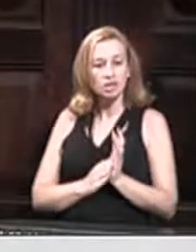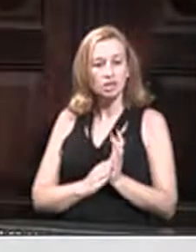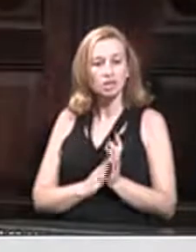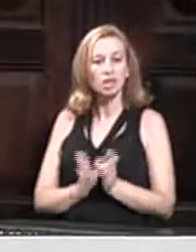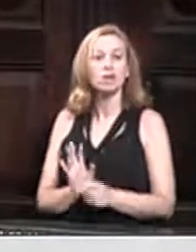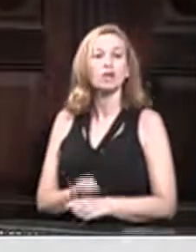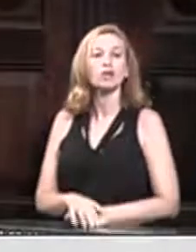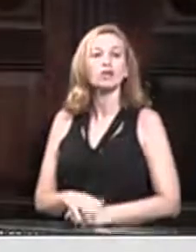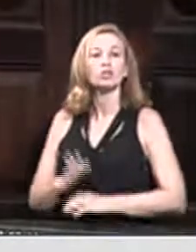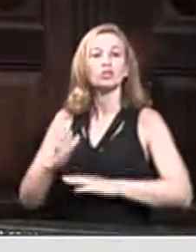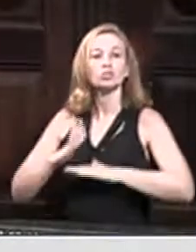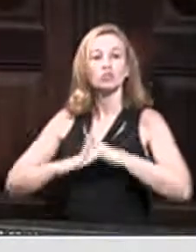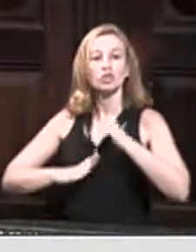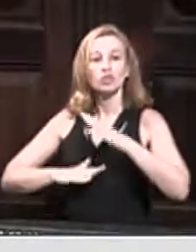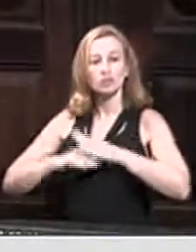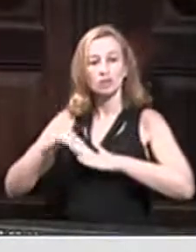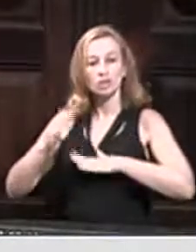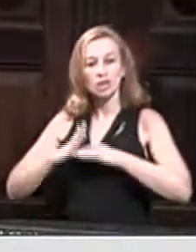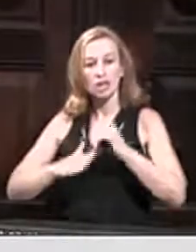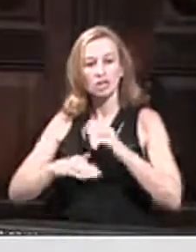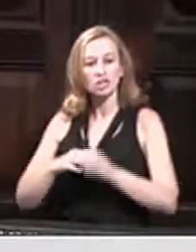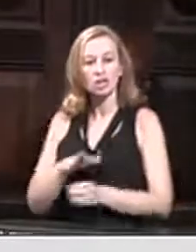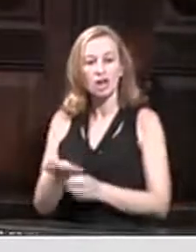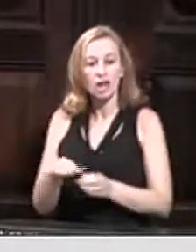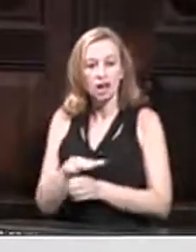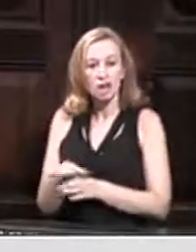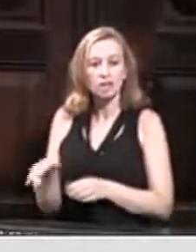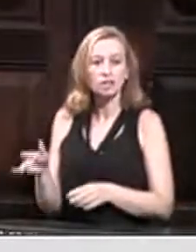estaduais da saúde, que estão